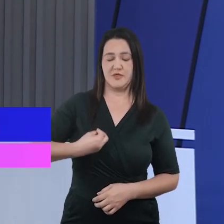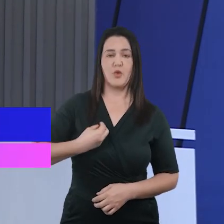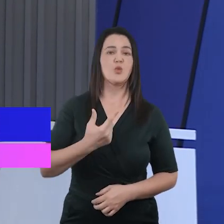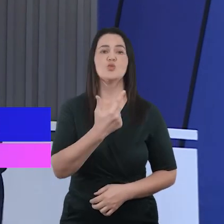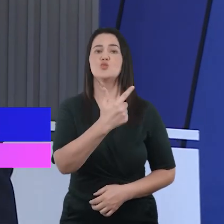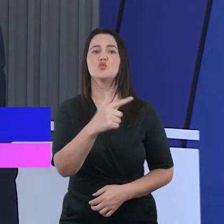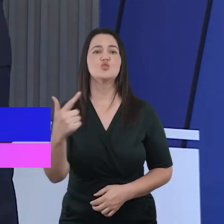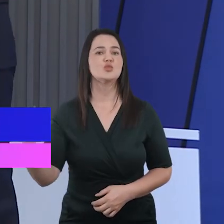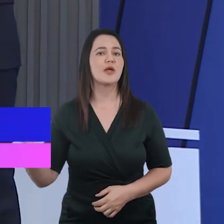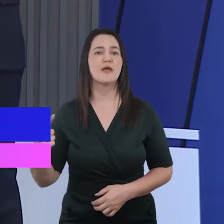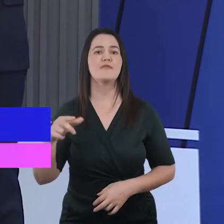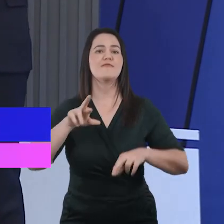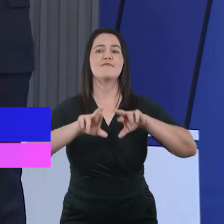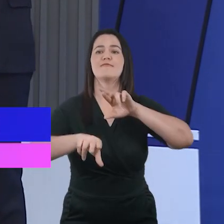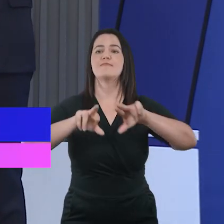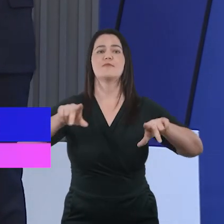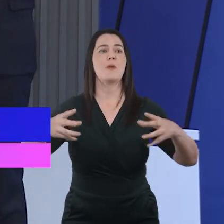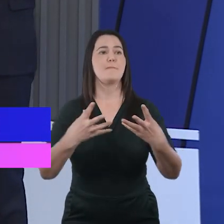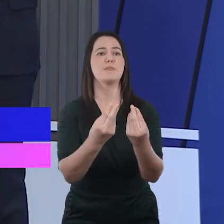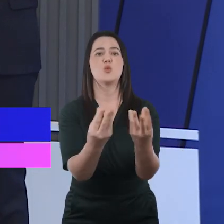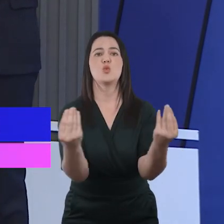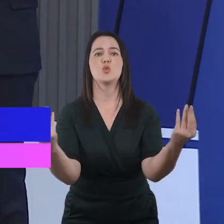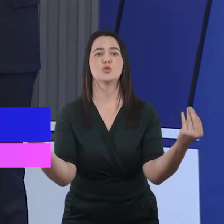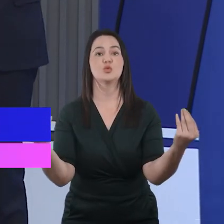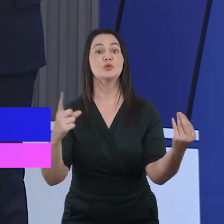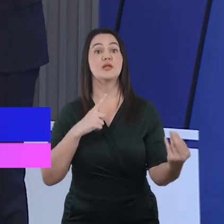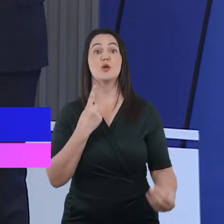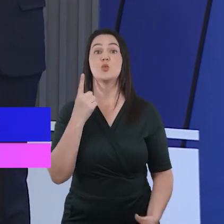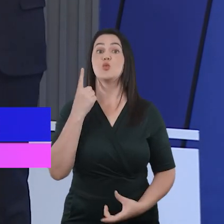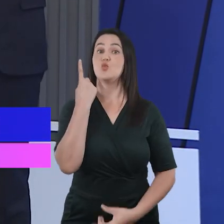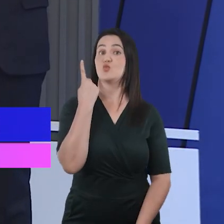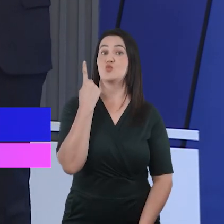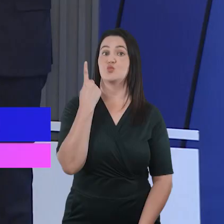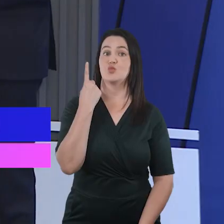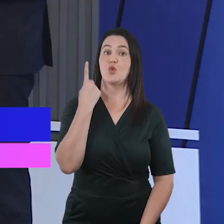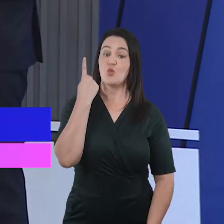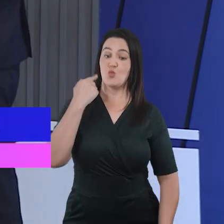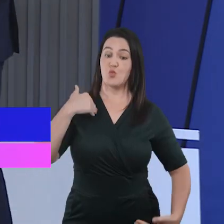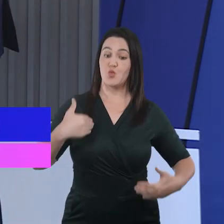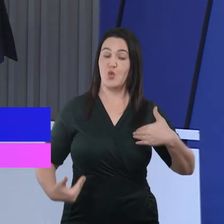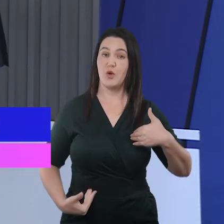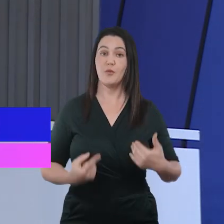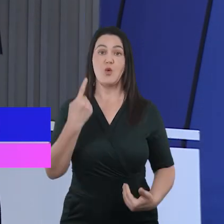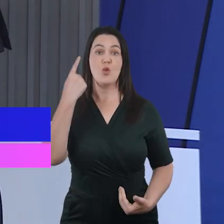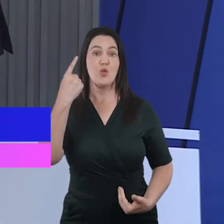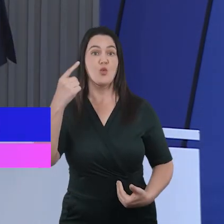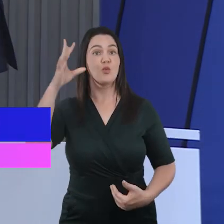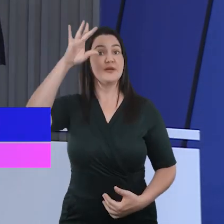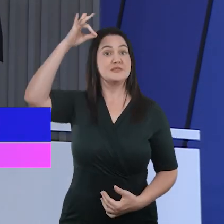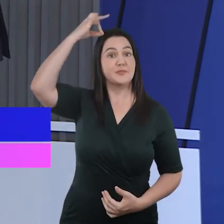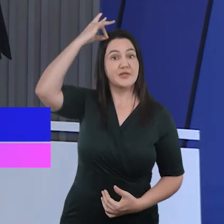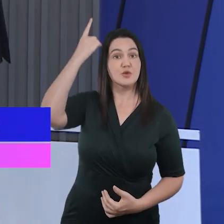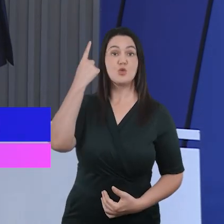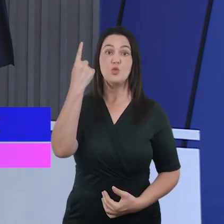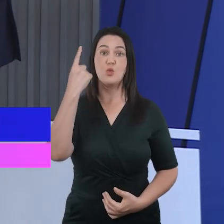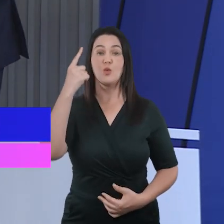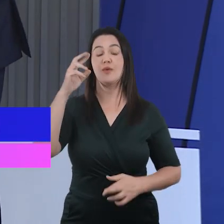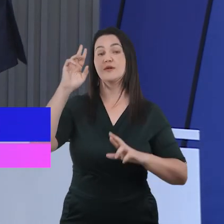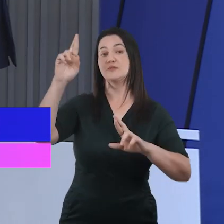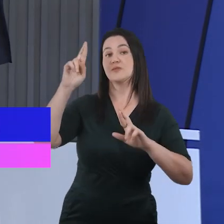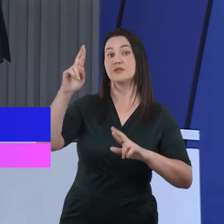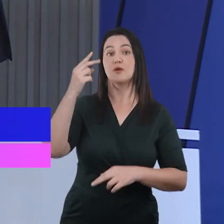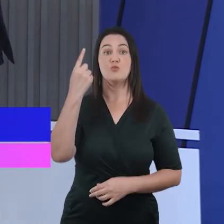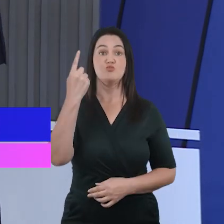espiritual não existe pluralidade, existe unidade. É um corpo, um espírito, uma esperança,